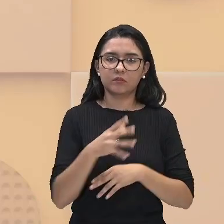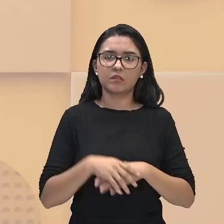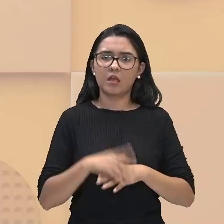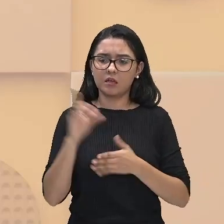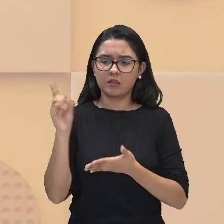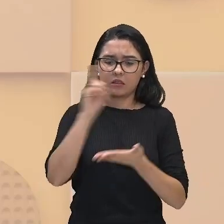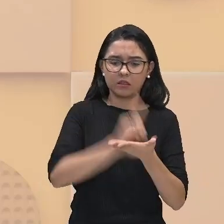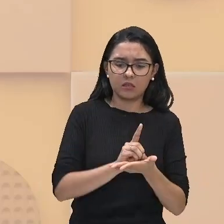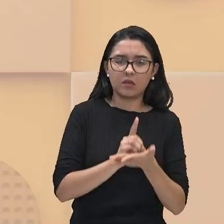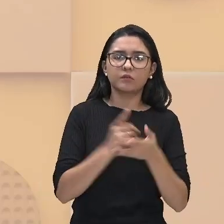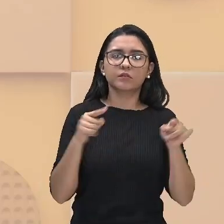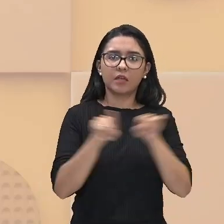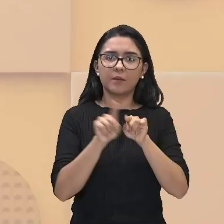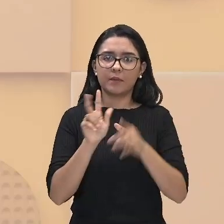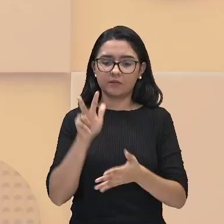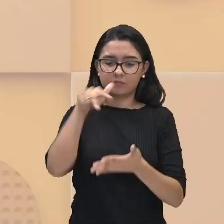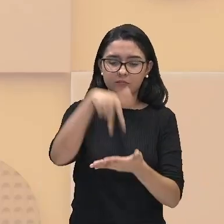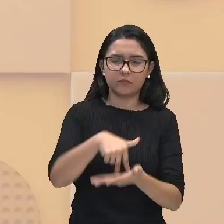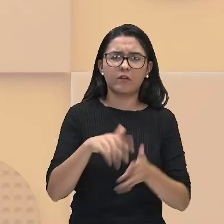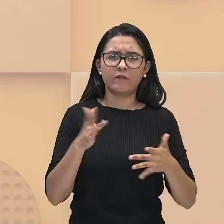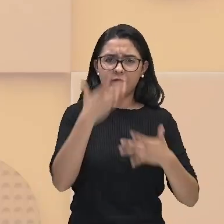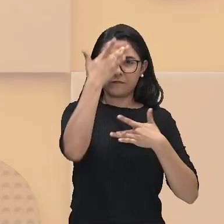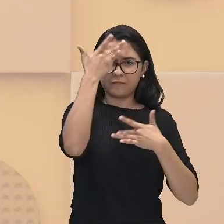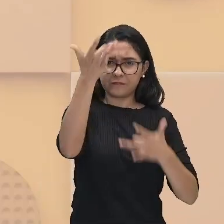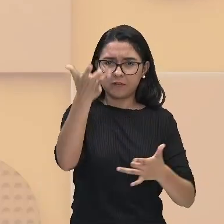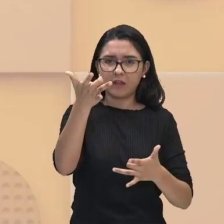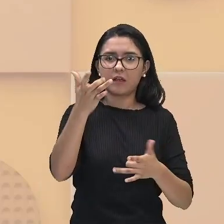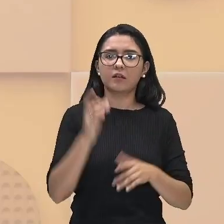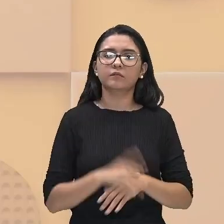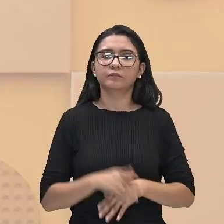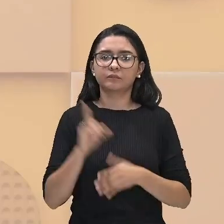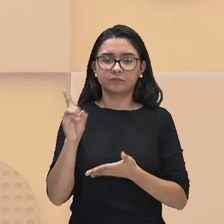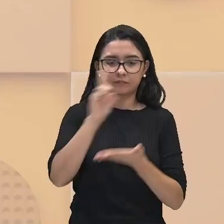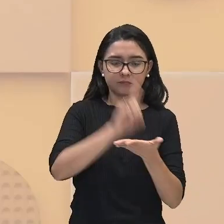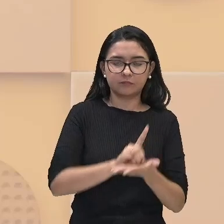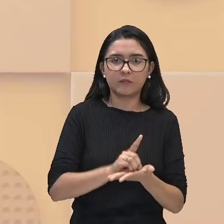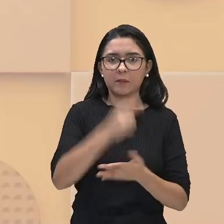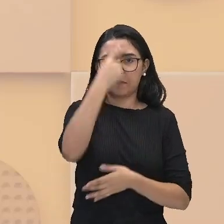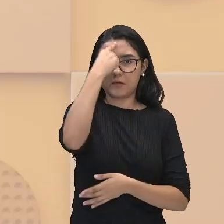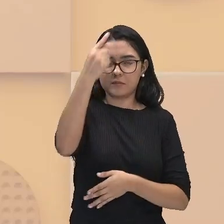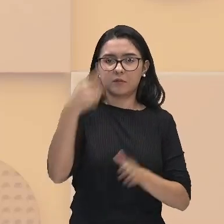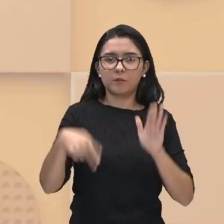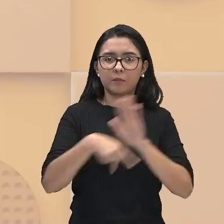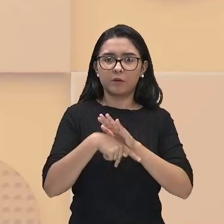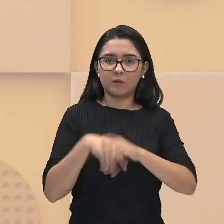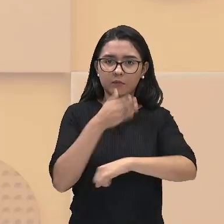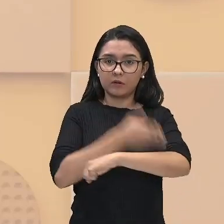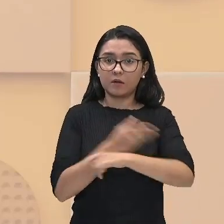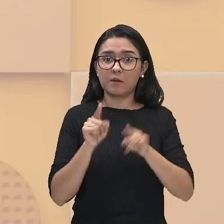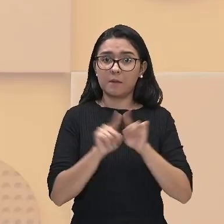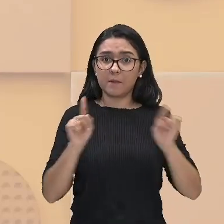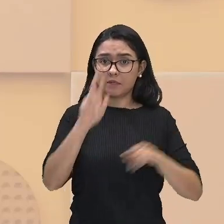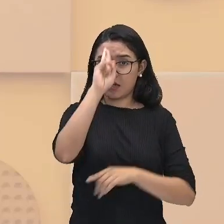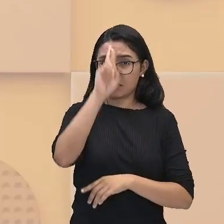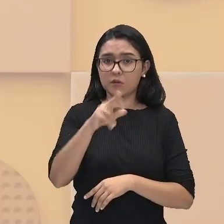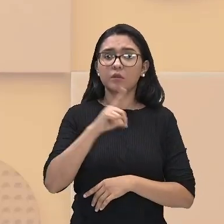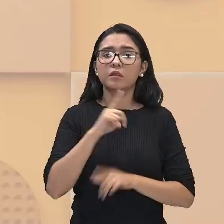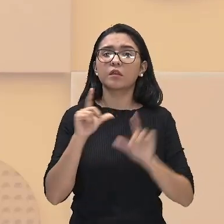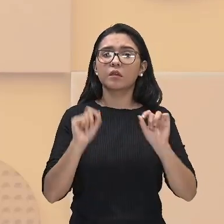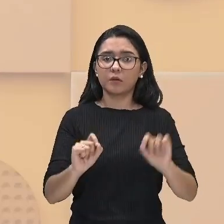aí de fé e razão, fé, teocentrismo, Idade Média, pensamento medieval. Já a razão, eu tenho